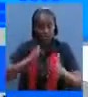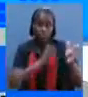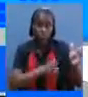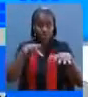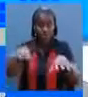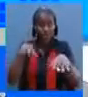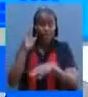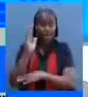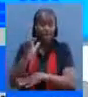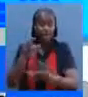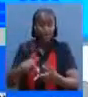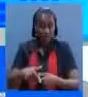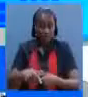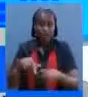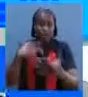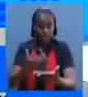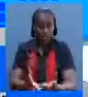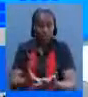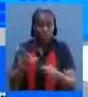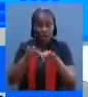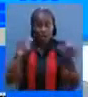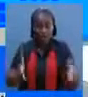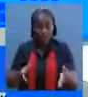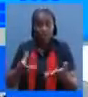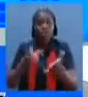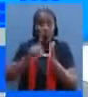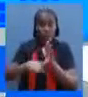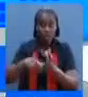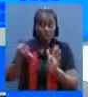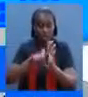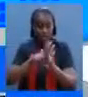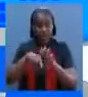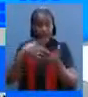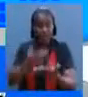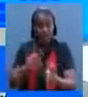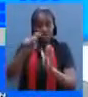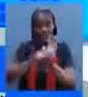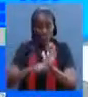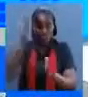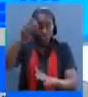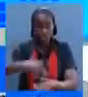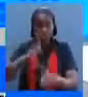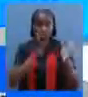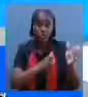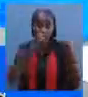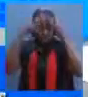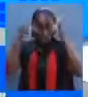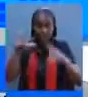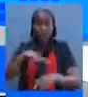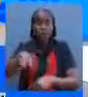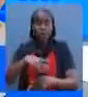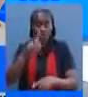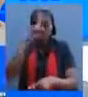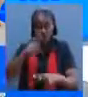municipais. Com este propósito, entregou à mesa da Assembleia Nacional um projeto-lei que estabelece o Estatuto do Direito da Oposição Democrática Local.